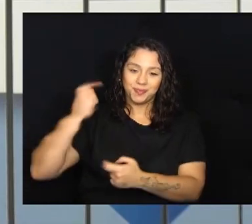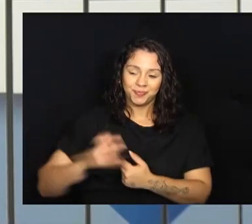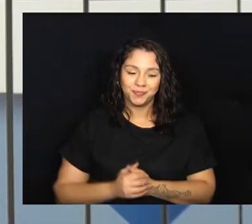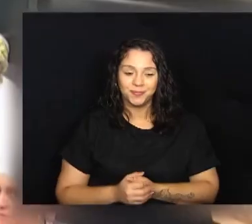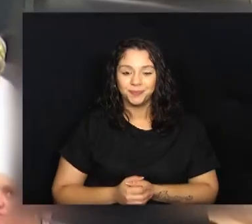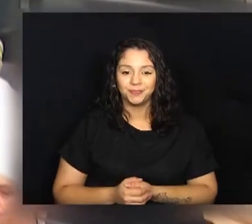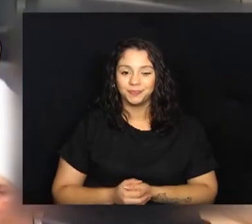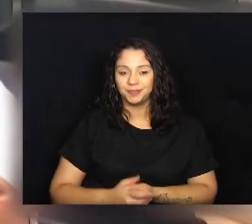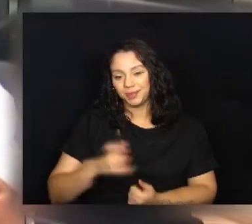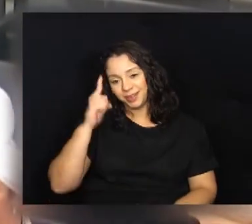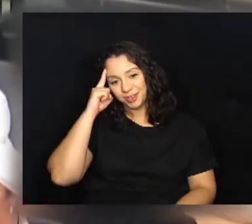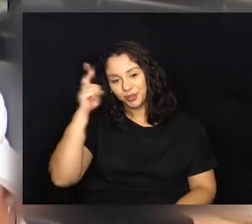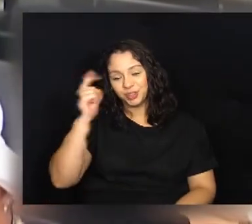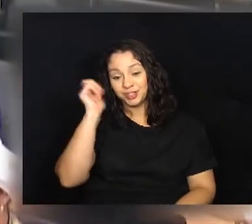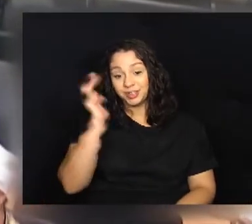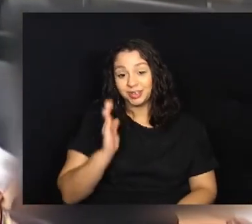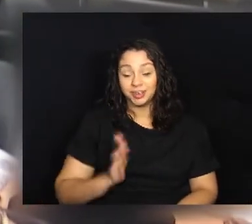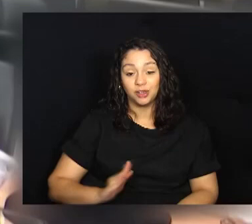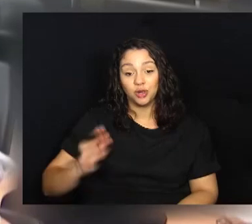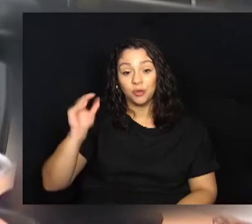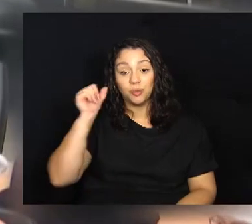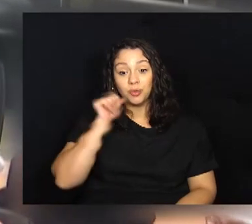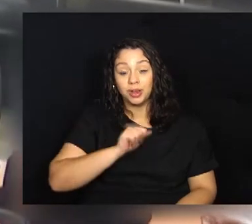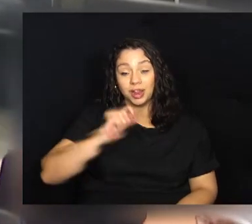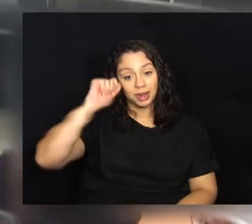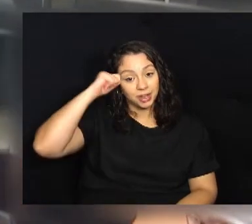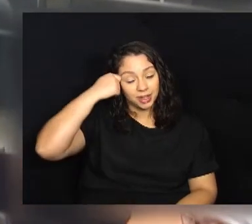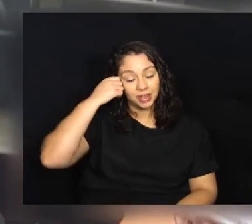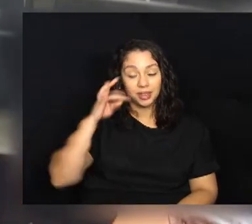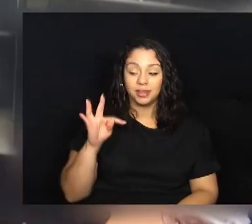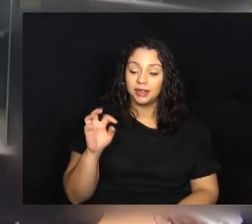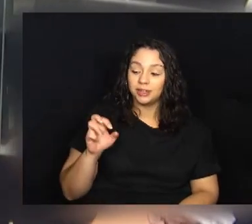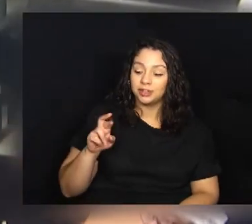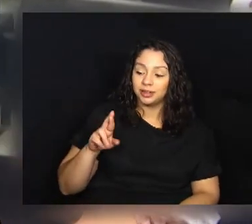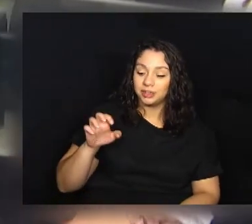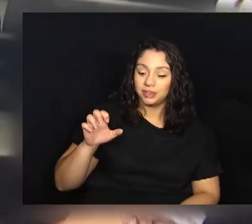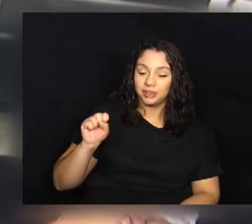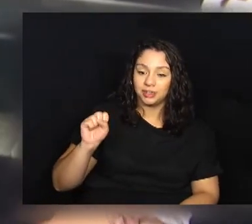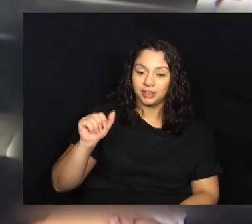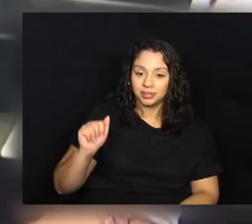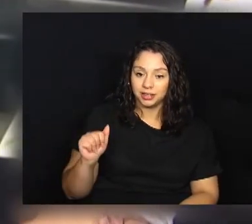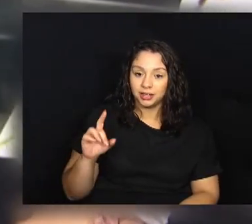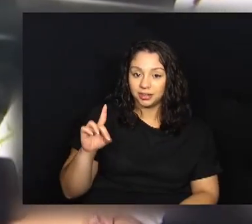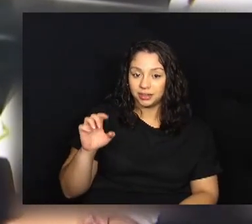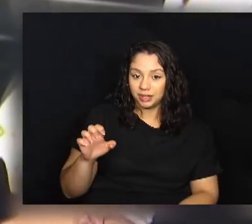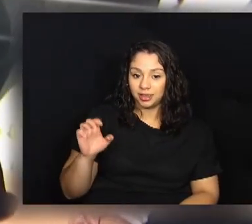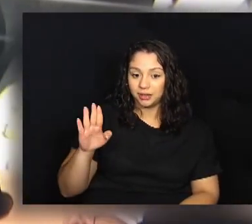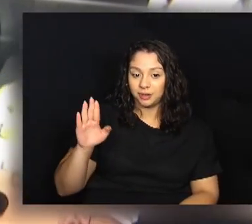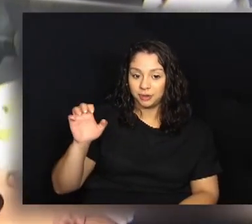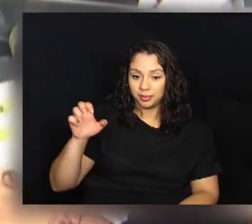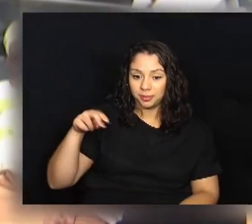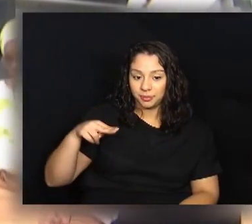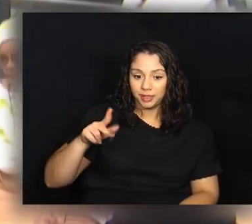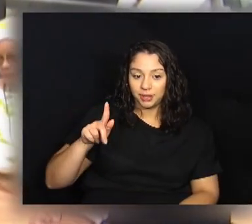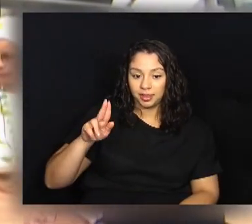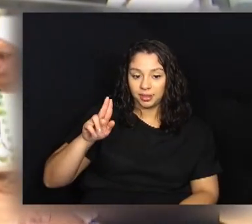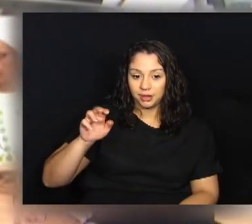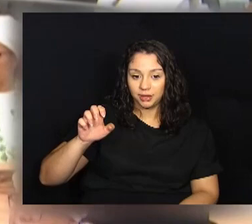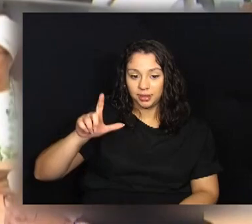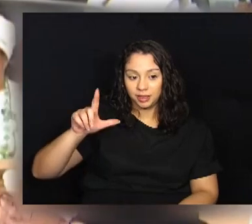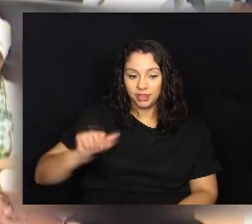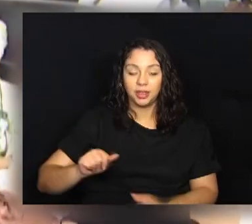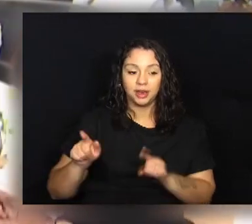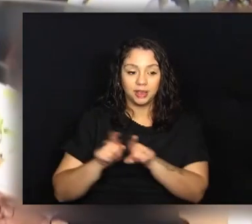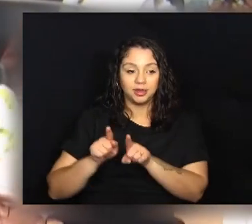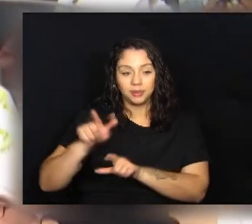No Dia Nacional da Mulher Negra, Teresa de Benguela, e Dia Internacional da Mulher Afro-Latino-Americana, Caribenha